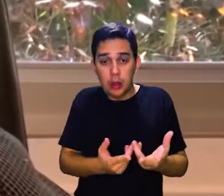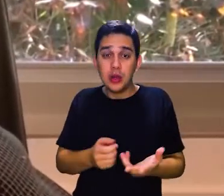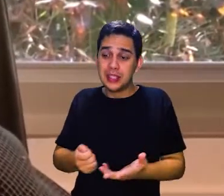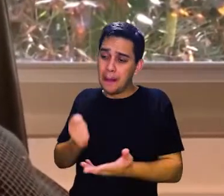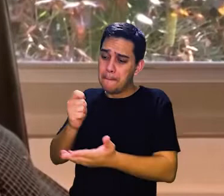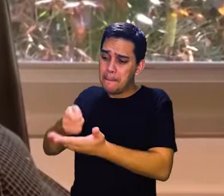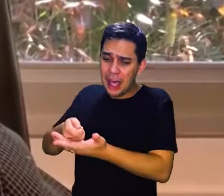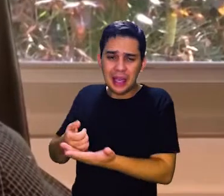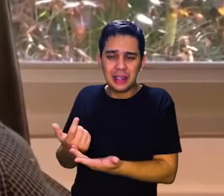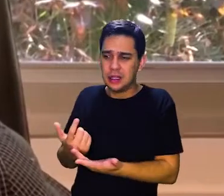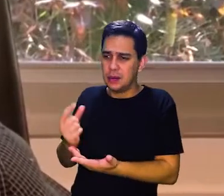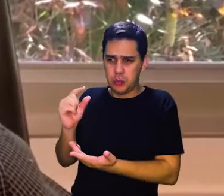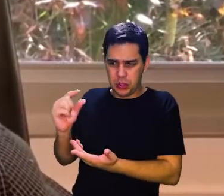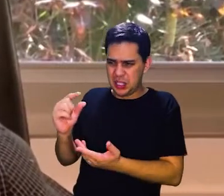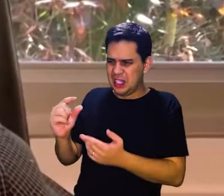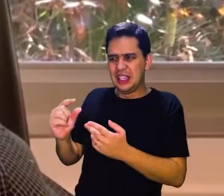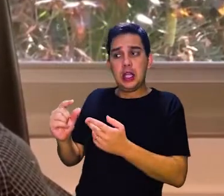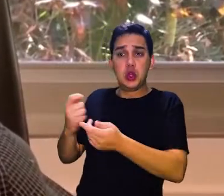da taxa de